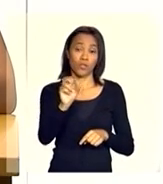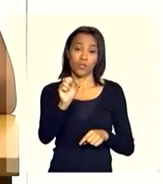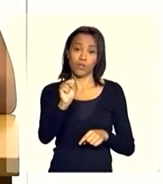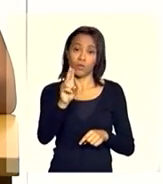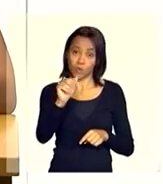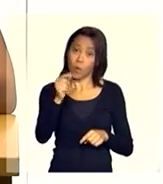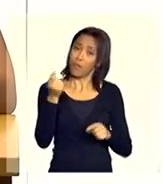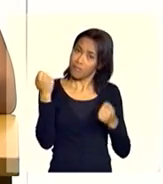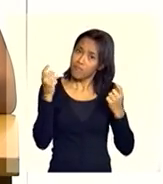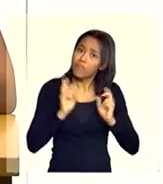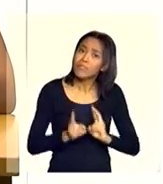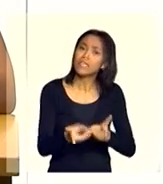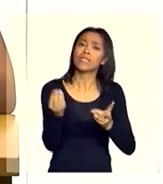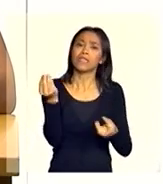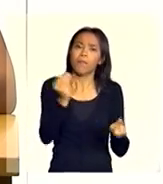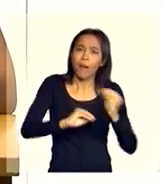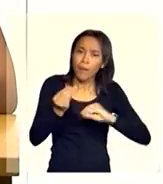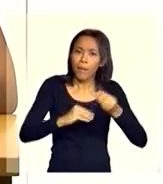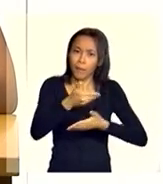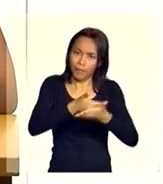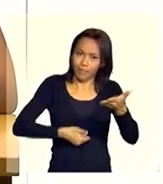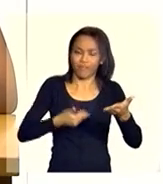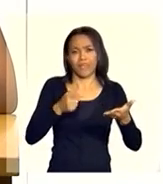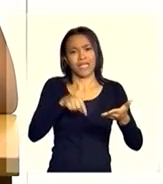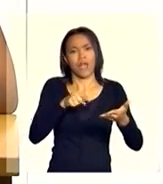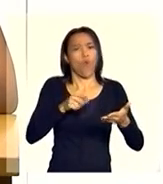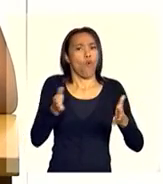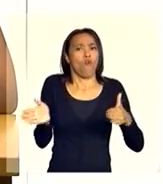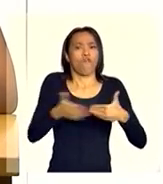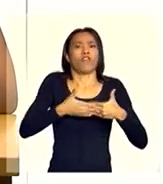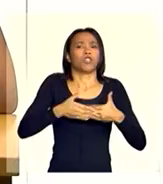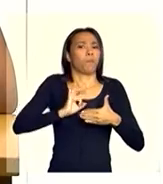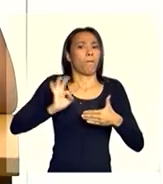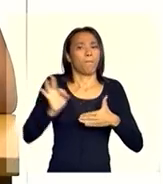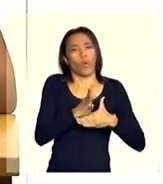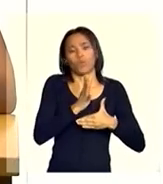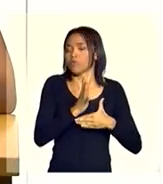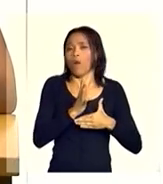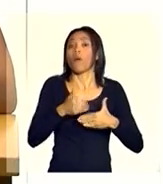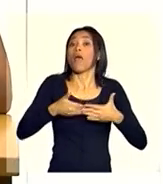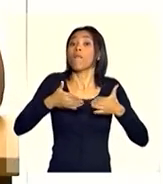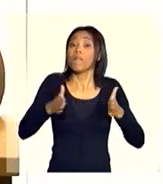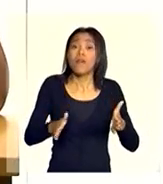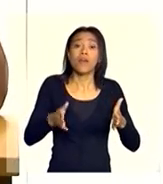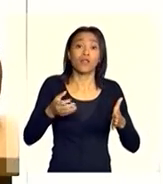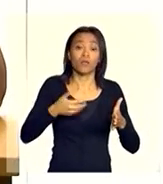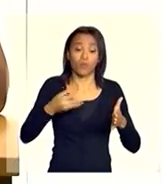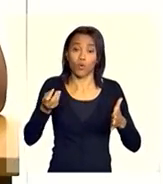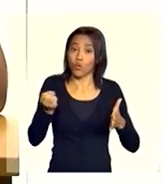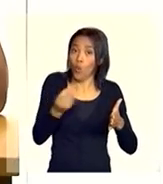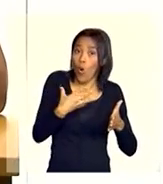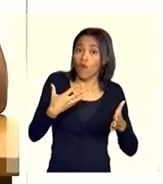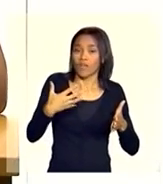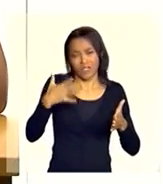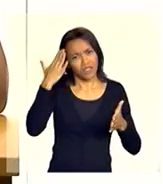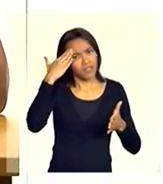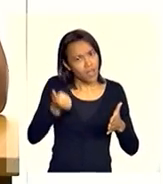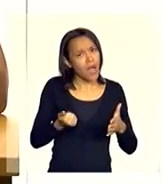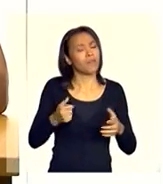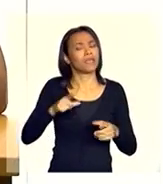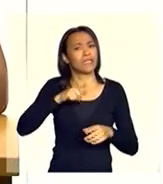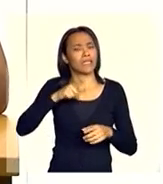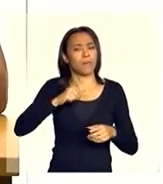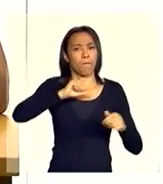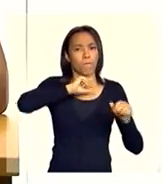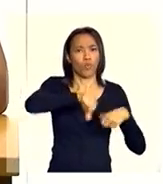regularmente o sistema cads suas ele não fecha em nenhum momento pro seu preenchimento como a gente sabe que tem uma grande